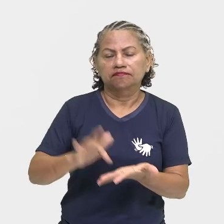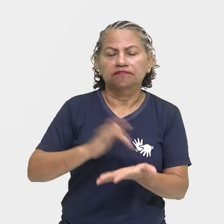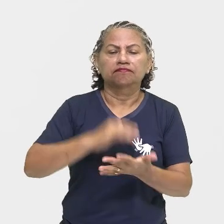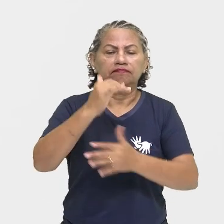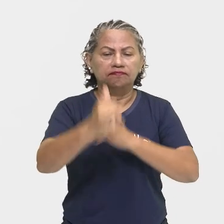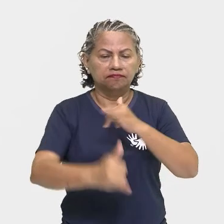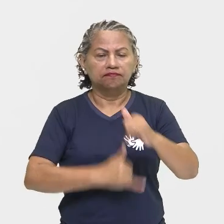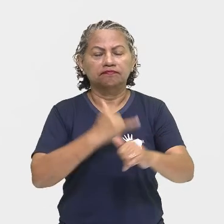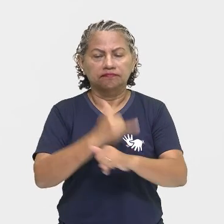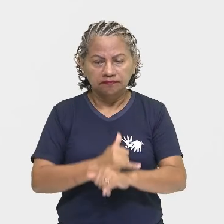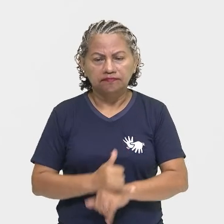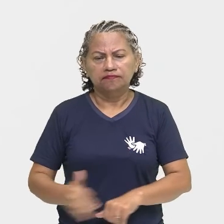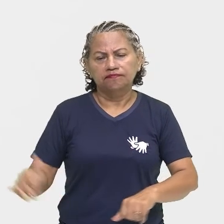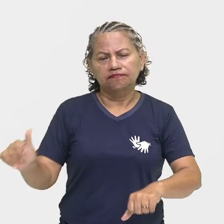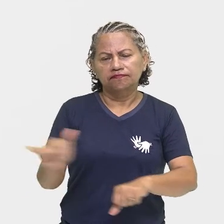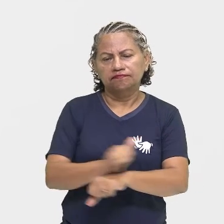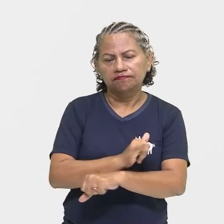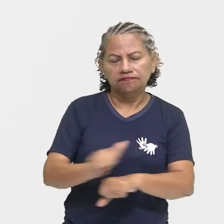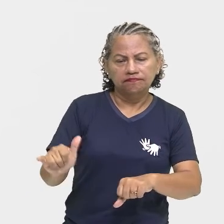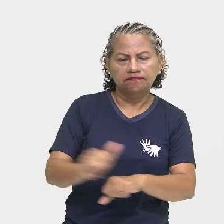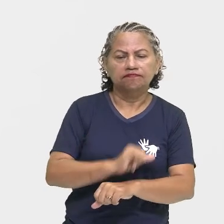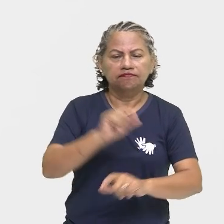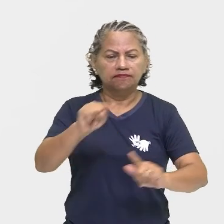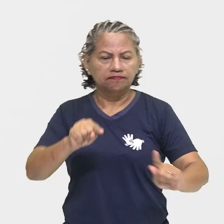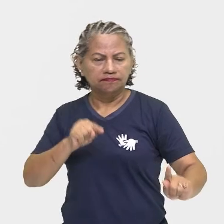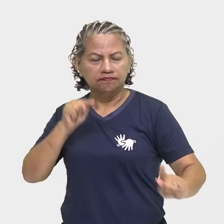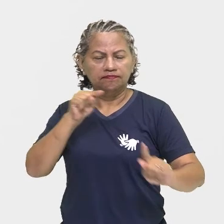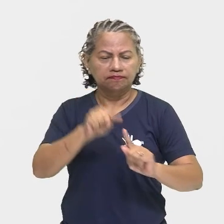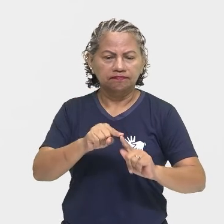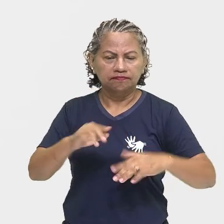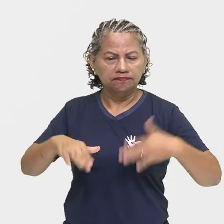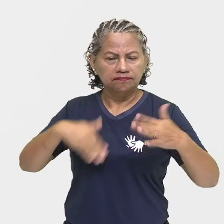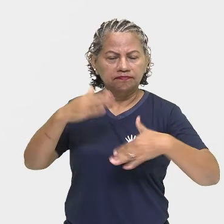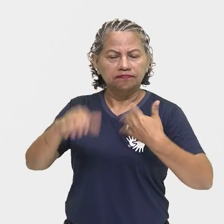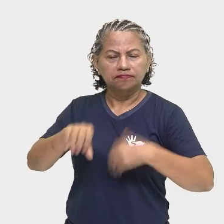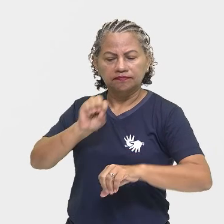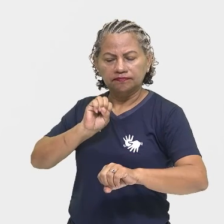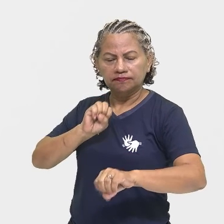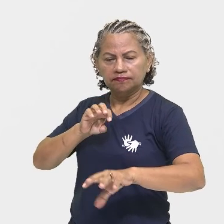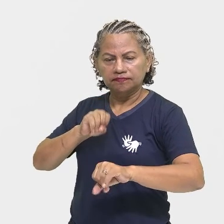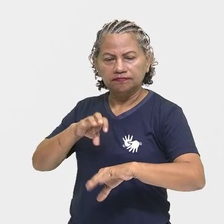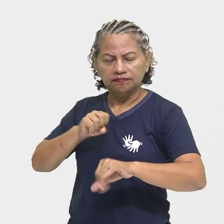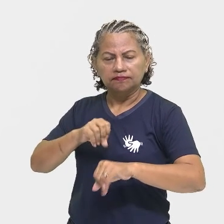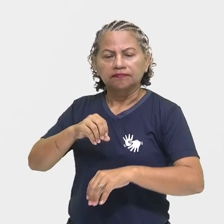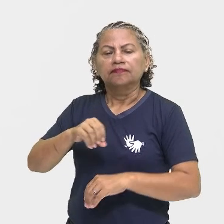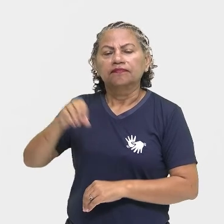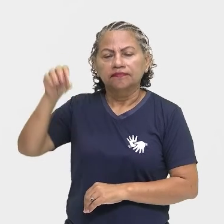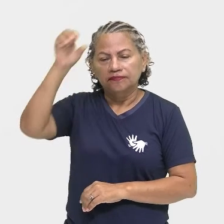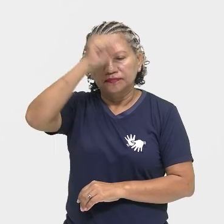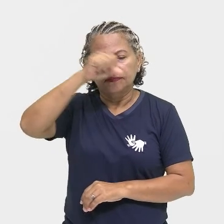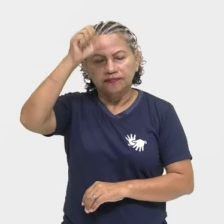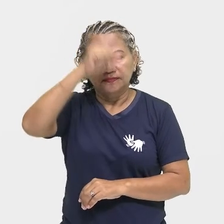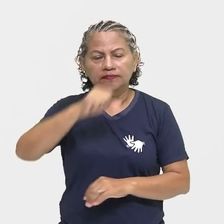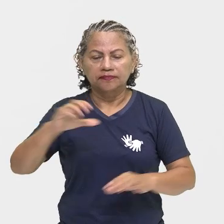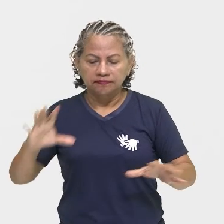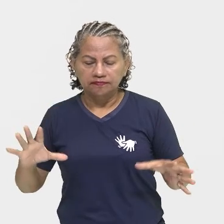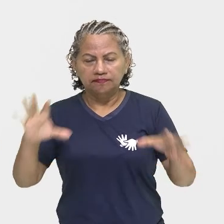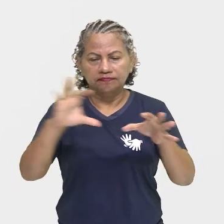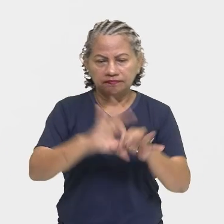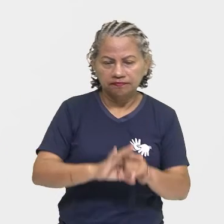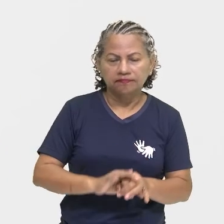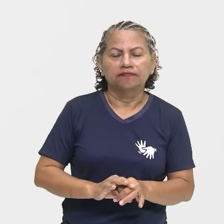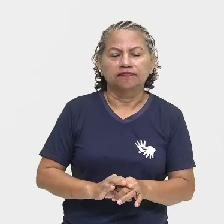uma estratégia que tem por objetivo promover a aprendizagem colaborativa. Então, a gamificação é